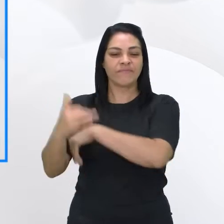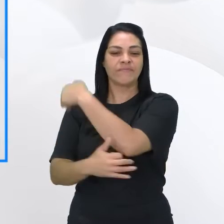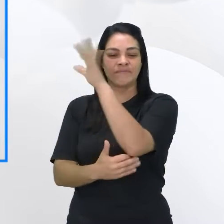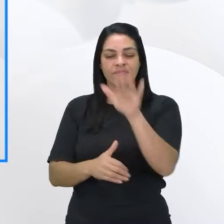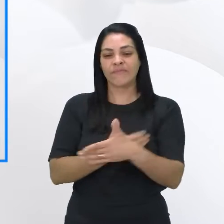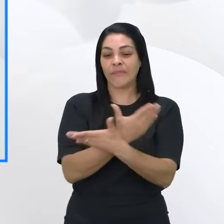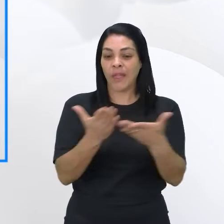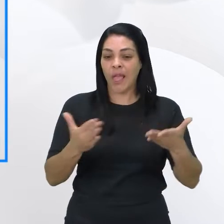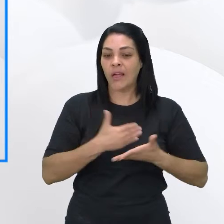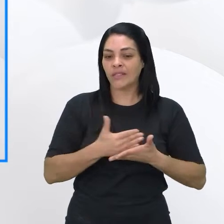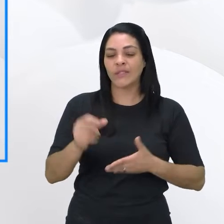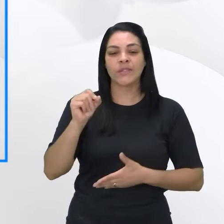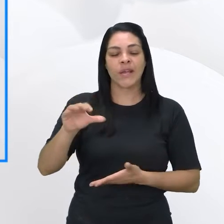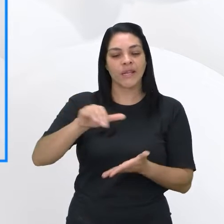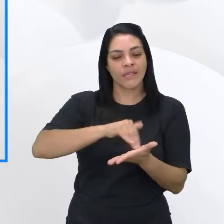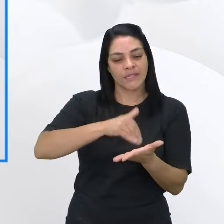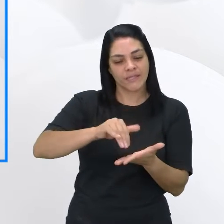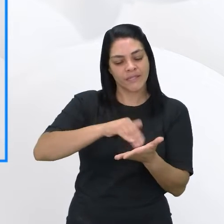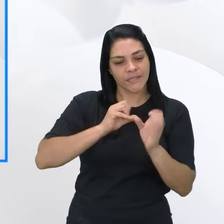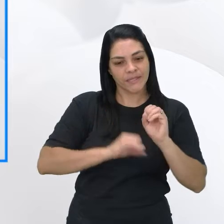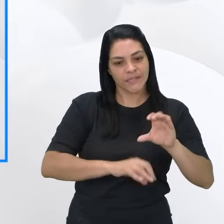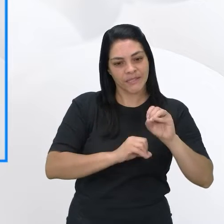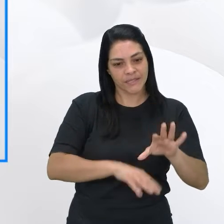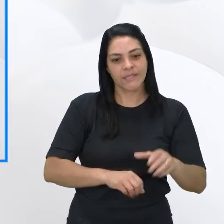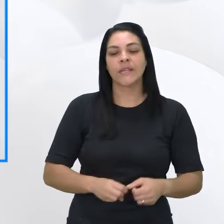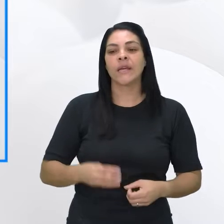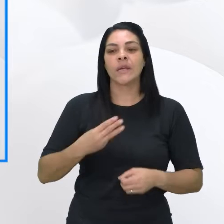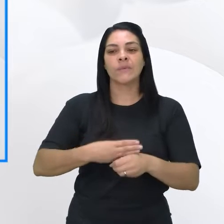com a Secretaria de Educação Municipal.